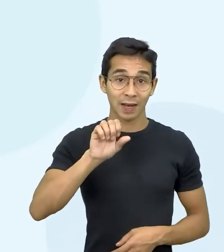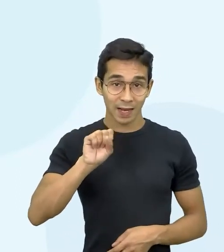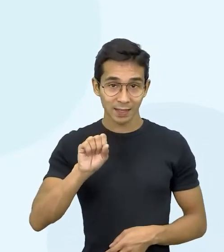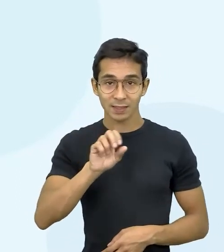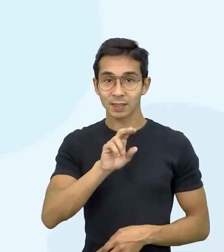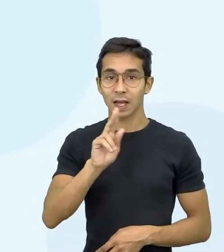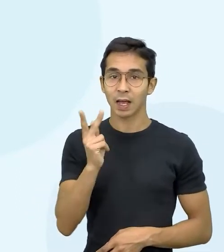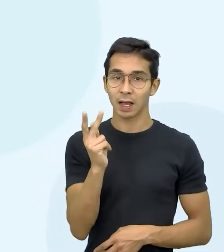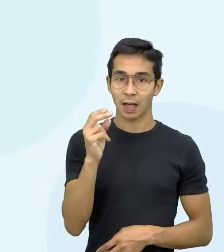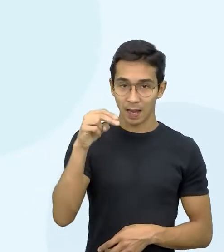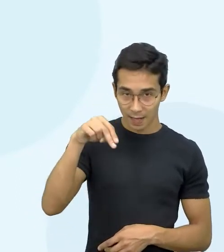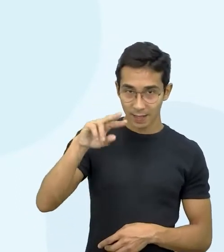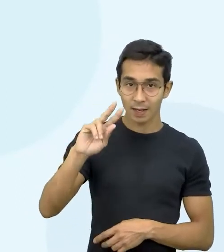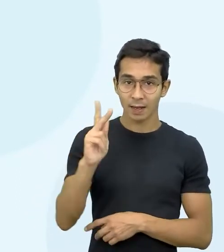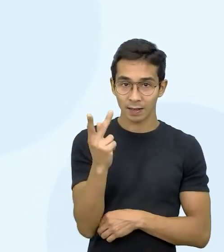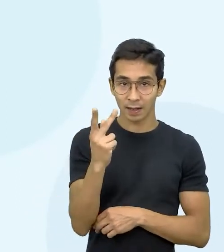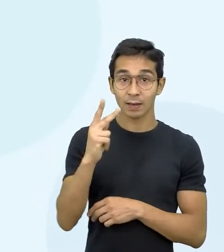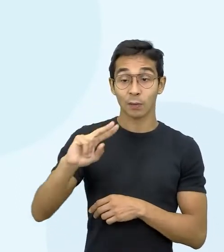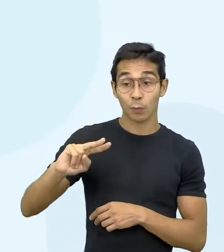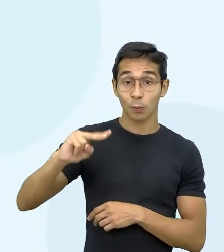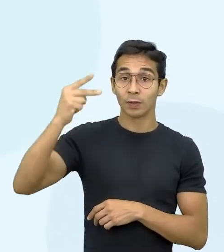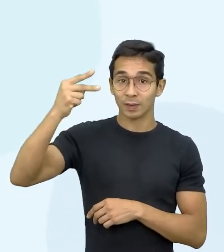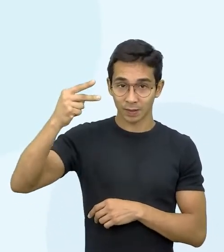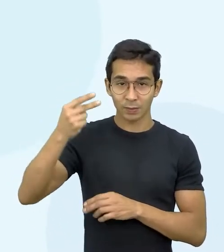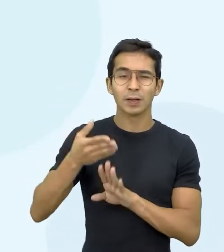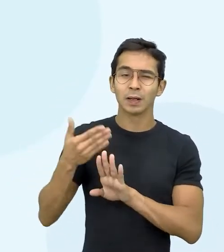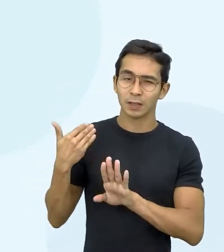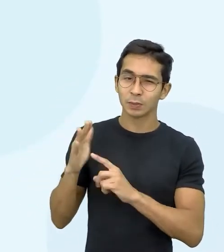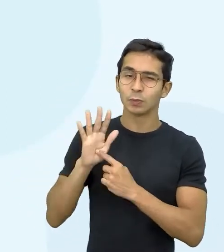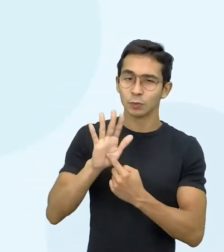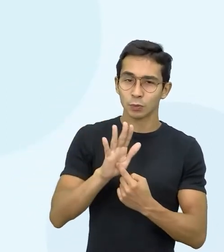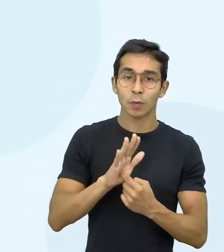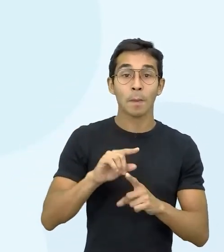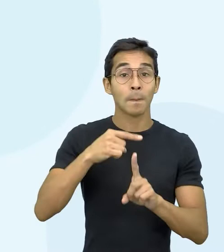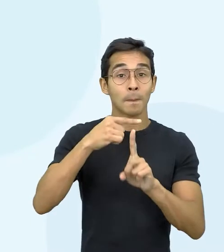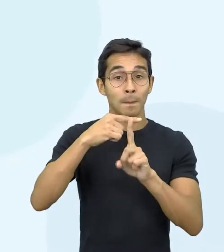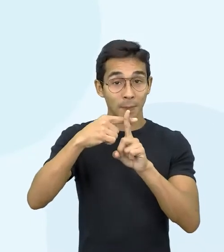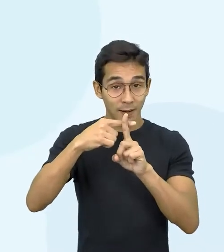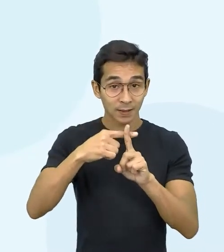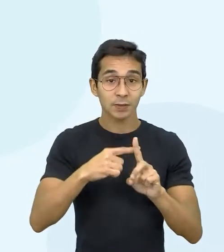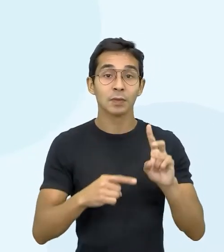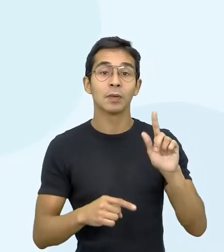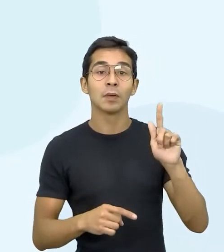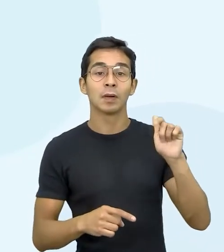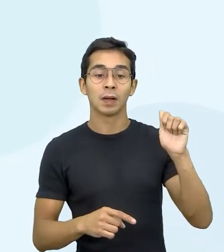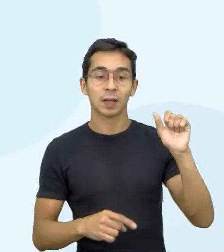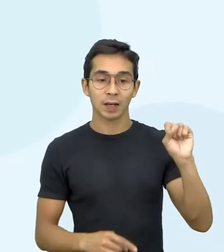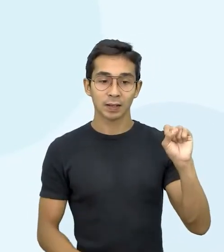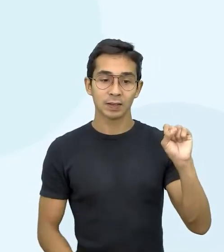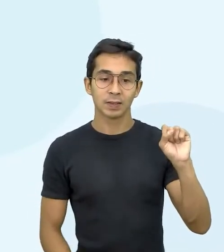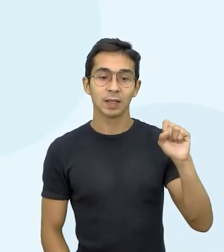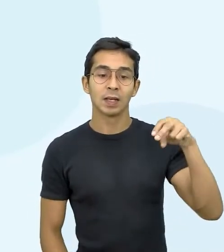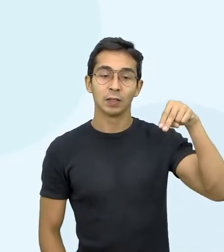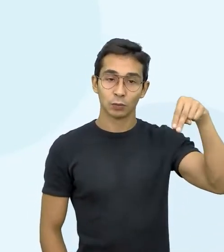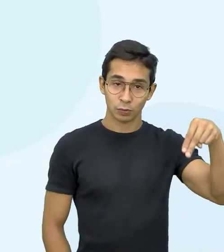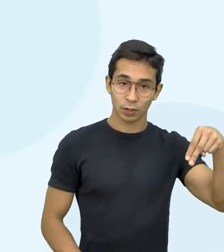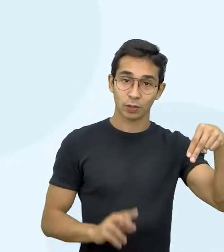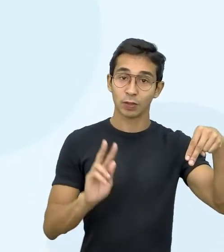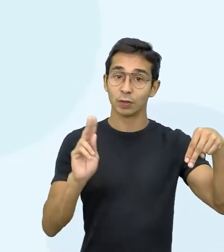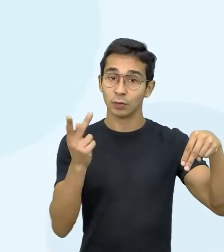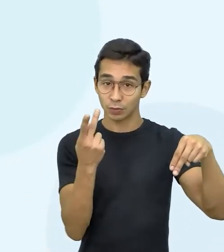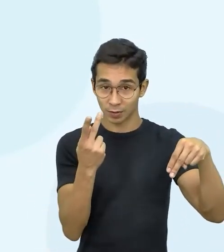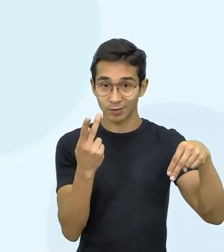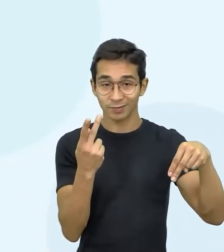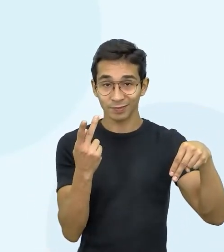da reação que nós vimos no início. E aqui eu tenho o gás nitrogênio e o gás hidrogênio. Logo em seguida eu tenho a constante